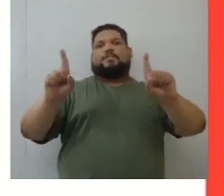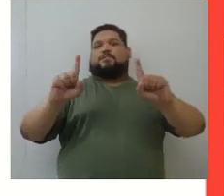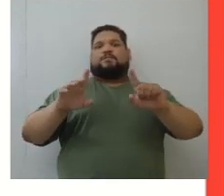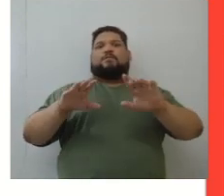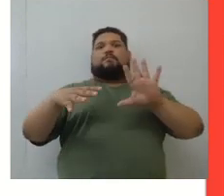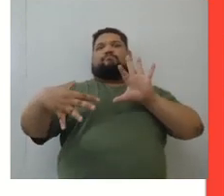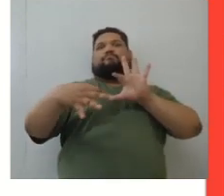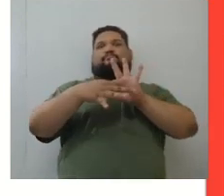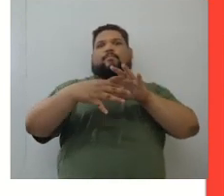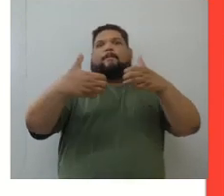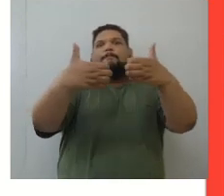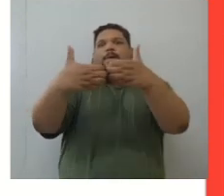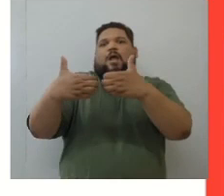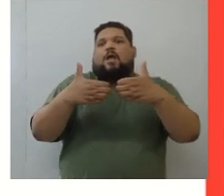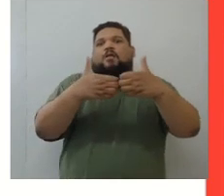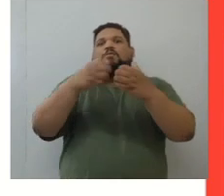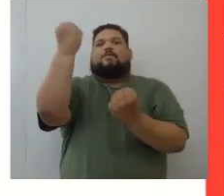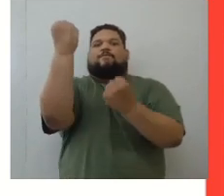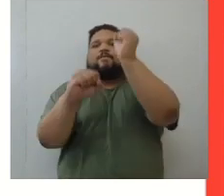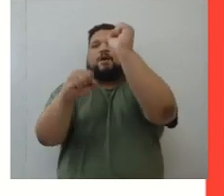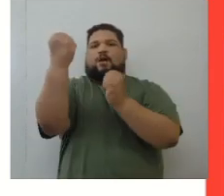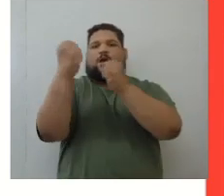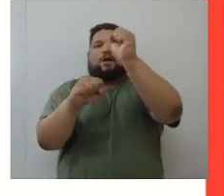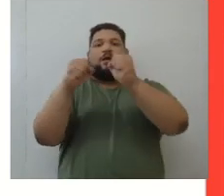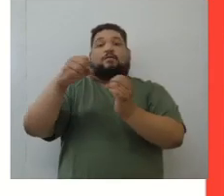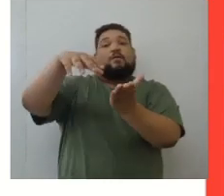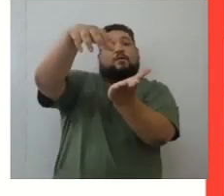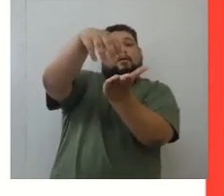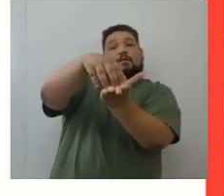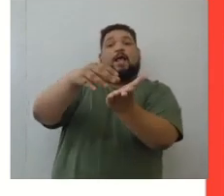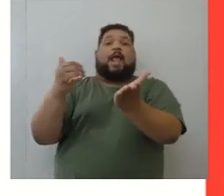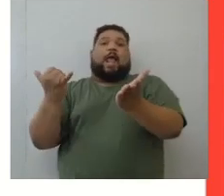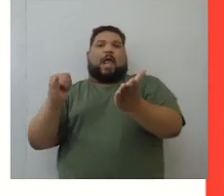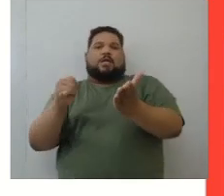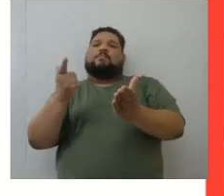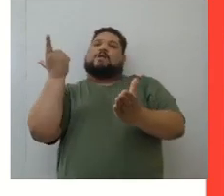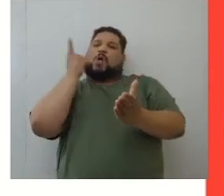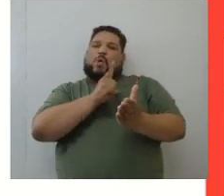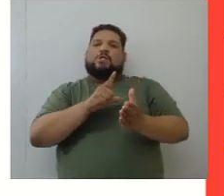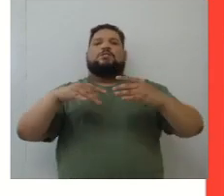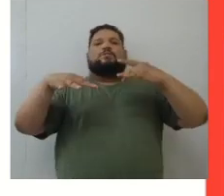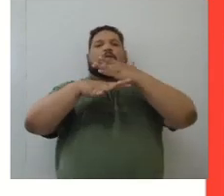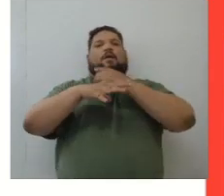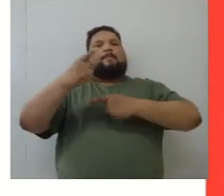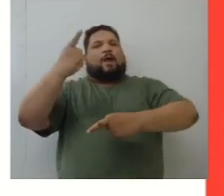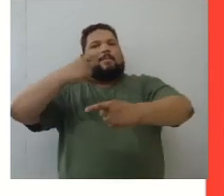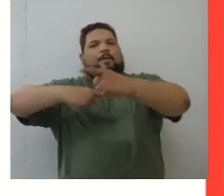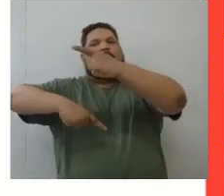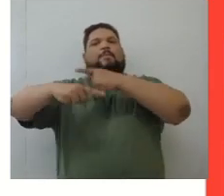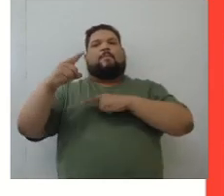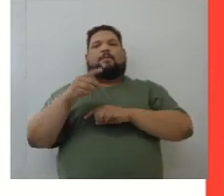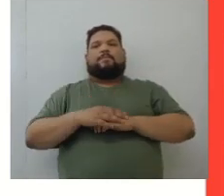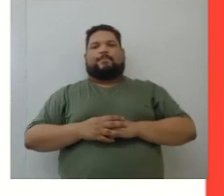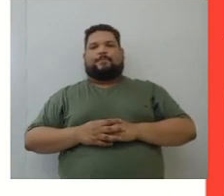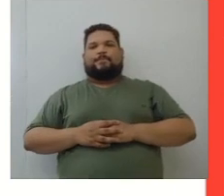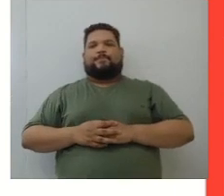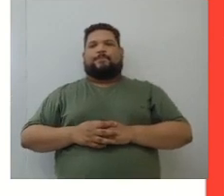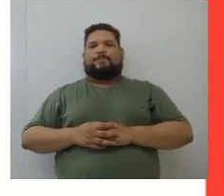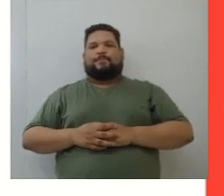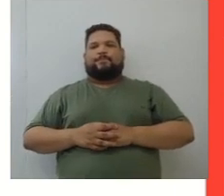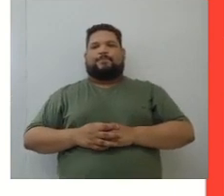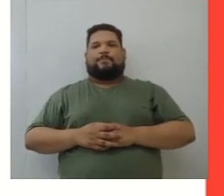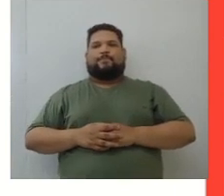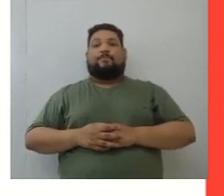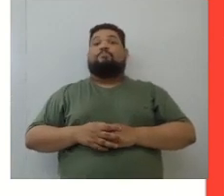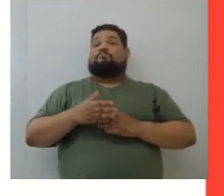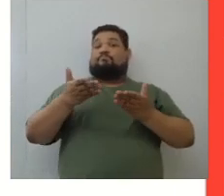inserido próximo à área da produção da matriz energética para que a cidade possa crescer e possa desenvolver-se. Então, a